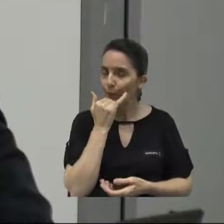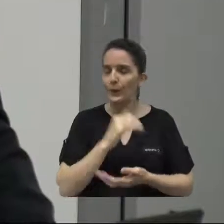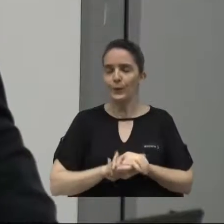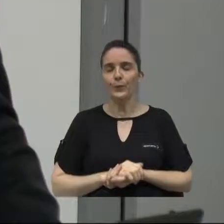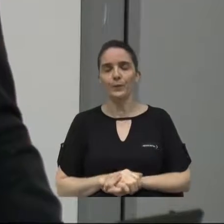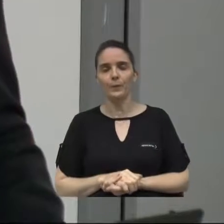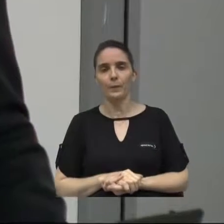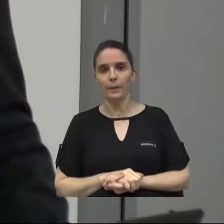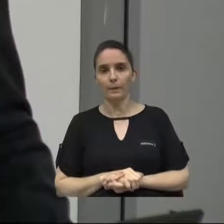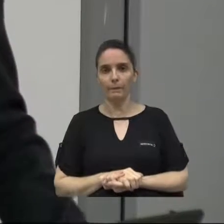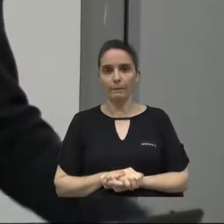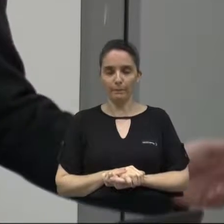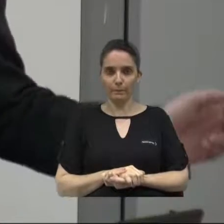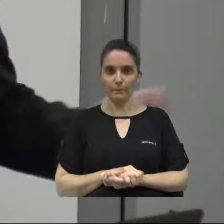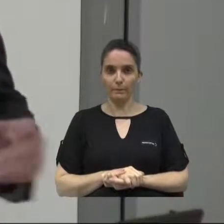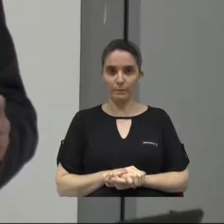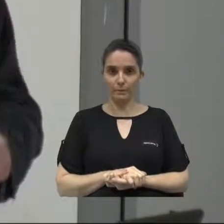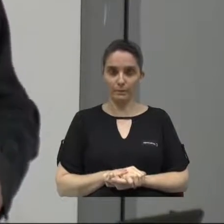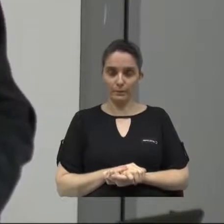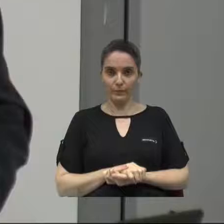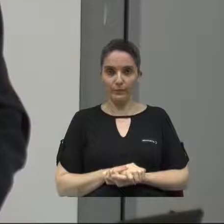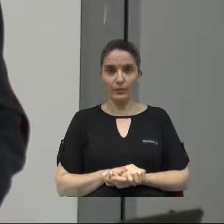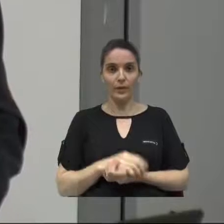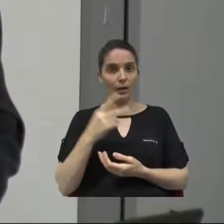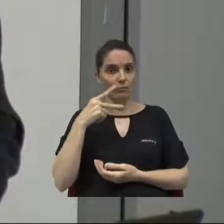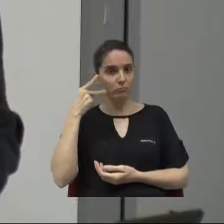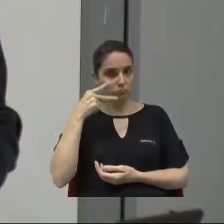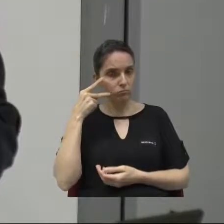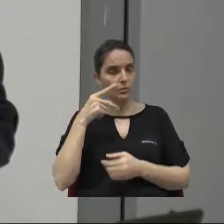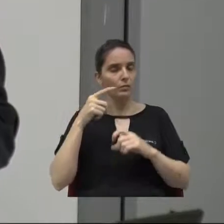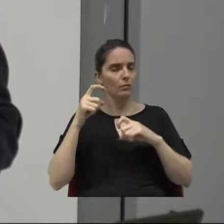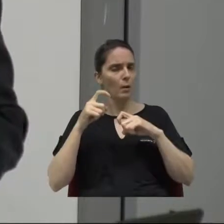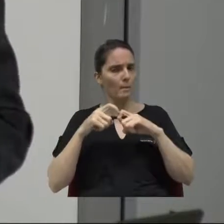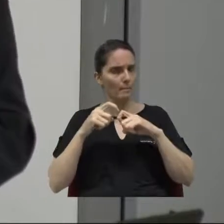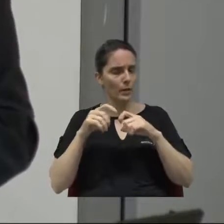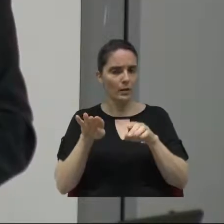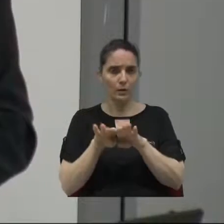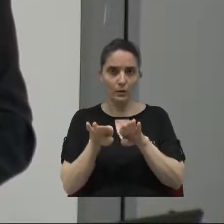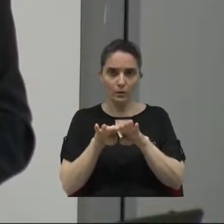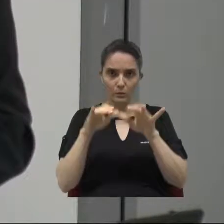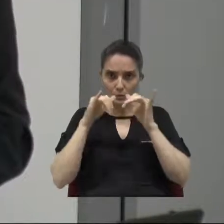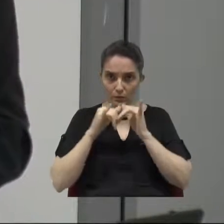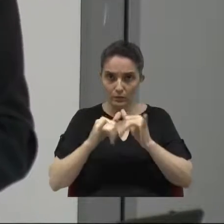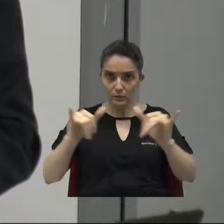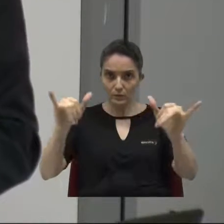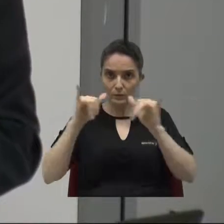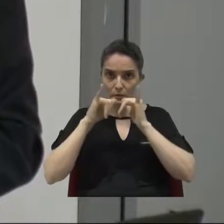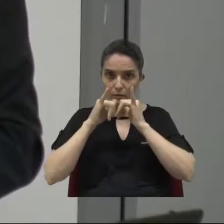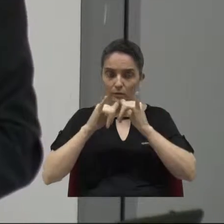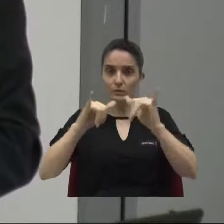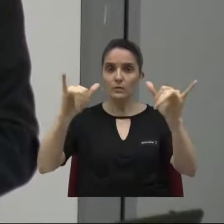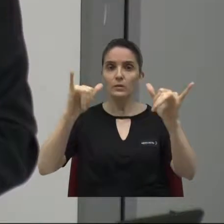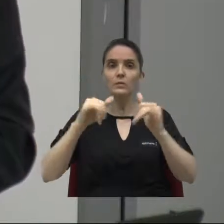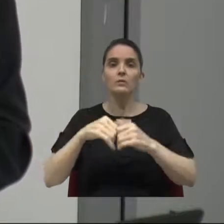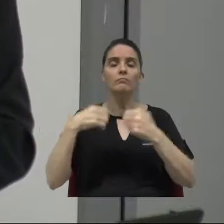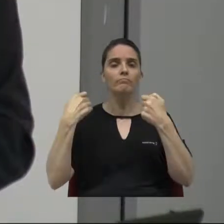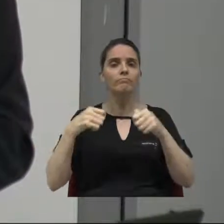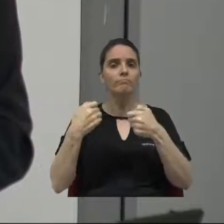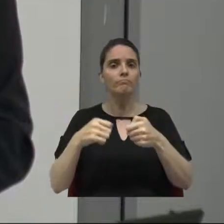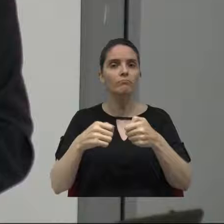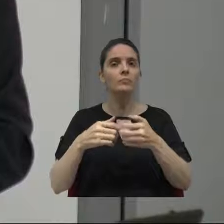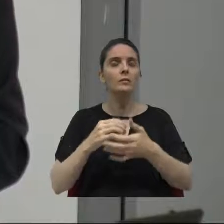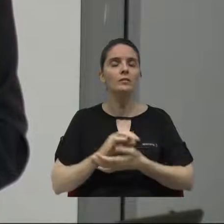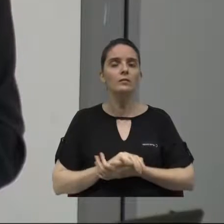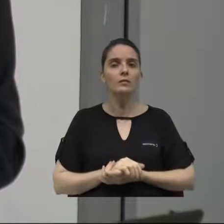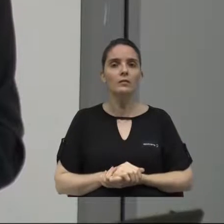E eu acho que nós temos que, enquanto legislativo, enquanto médico também, fazer essa campanha, tomar dimensões,